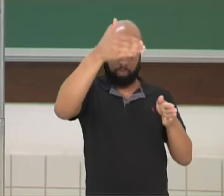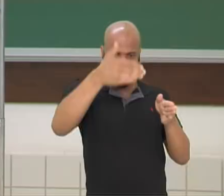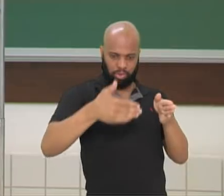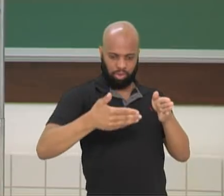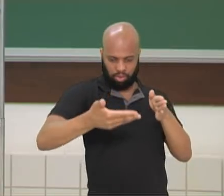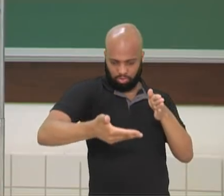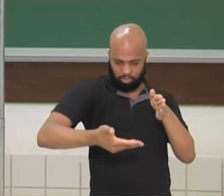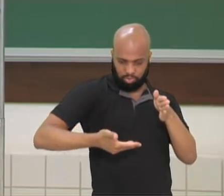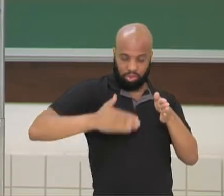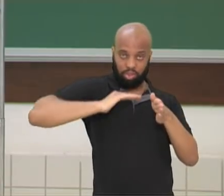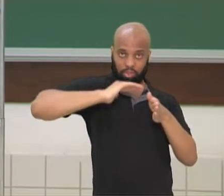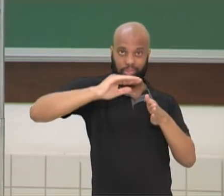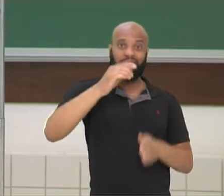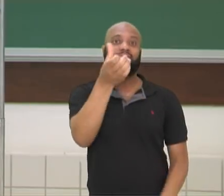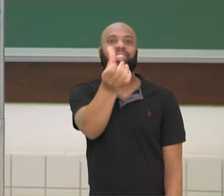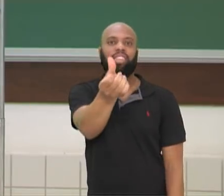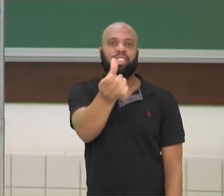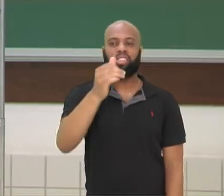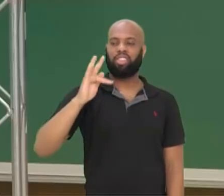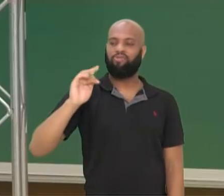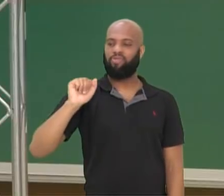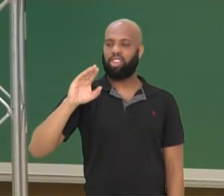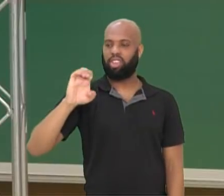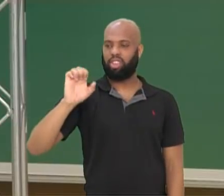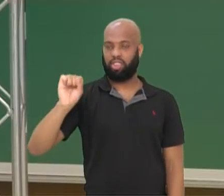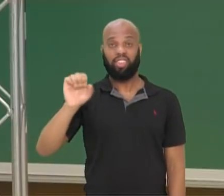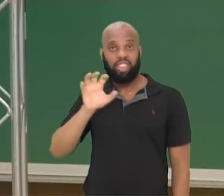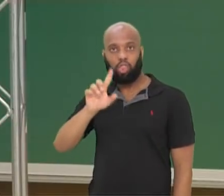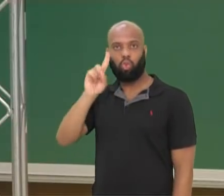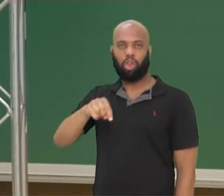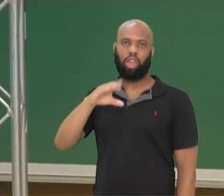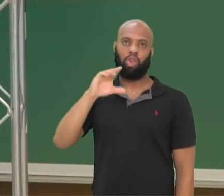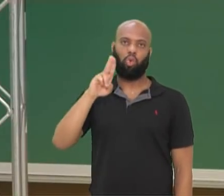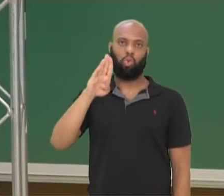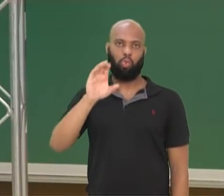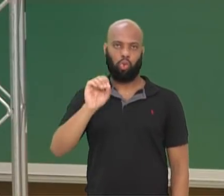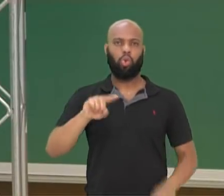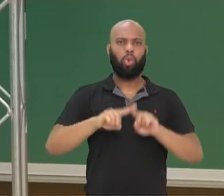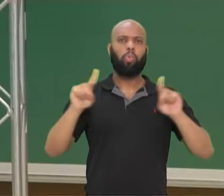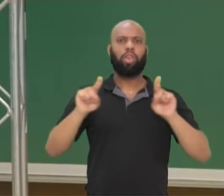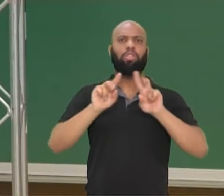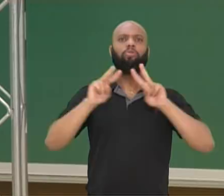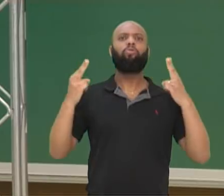figura. Beleza, então cubo nós já lembramos. Segunda coisa, qual que é o volume do cubo?